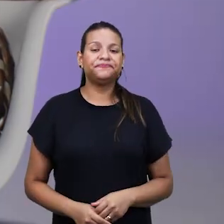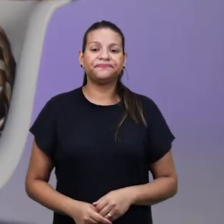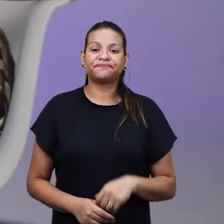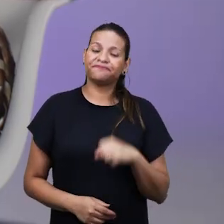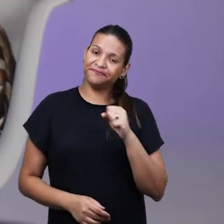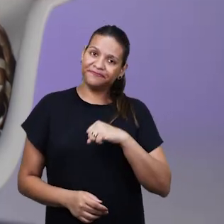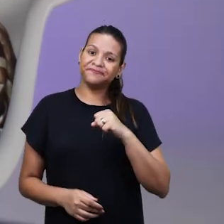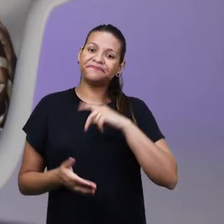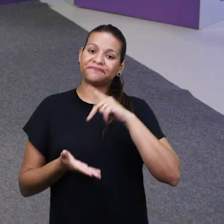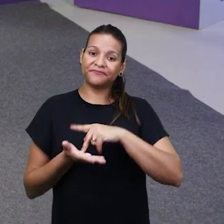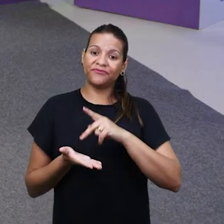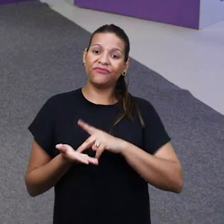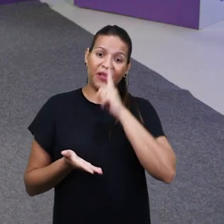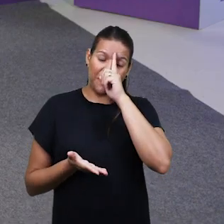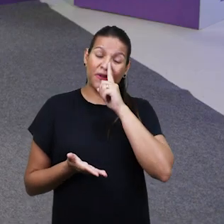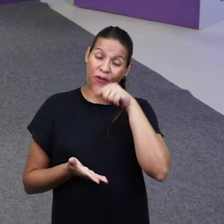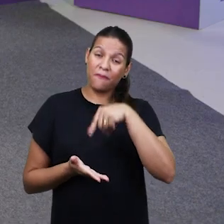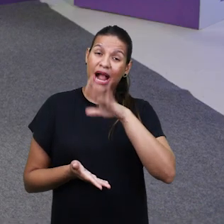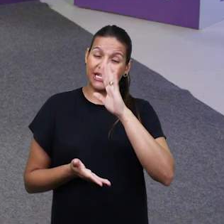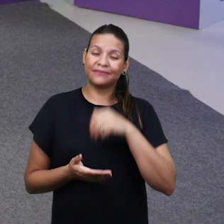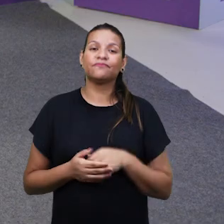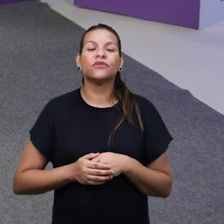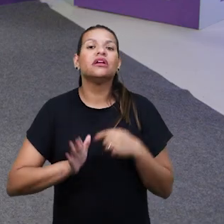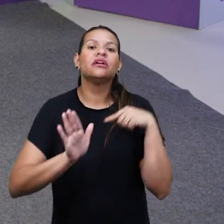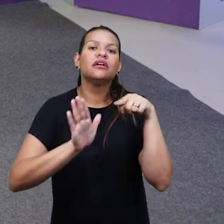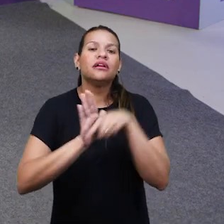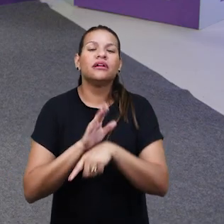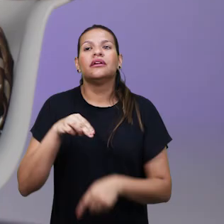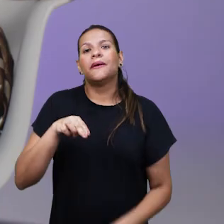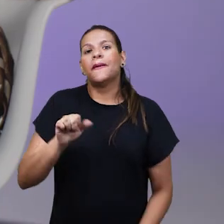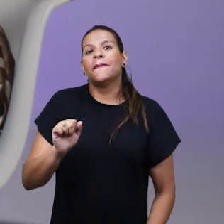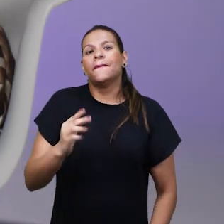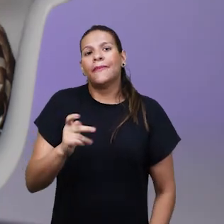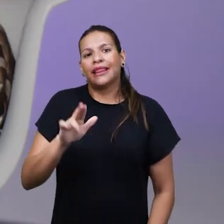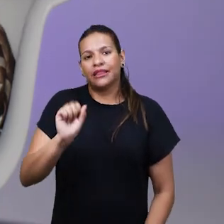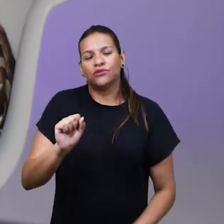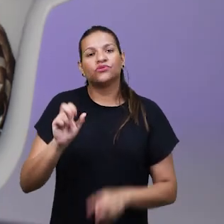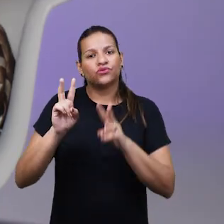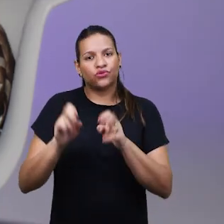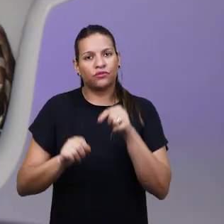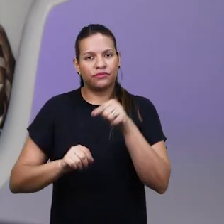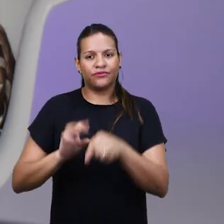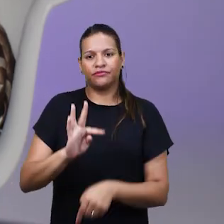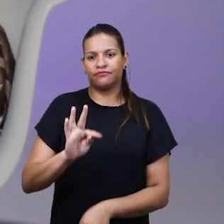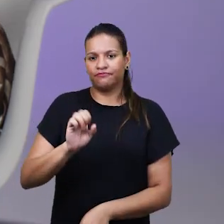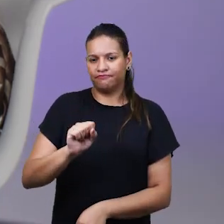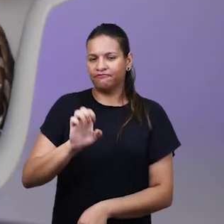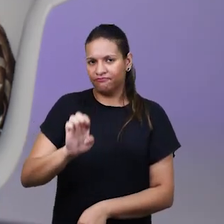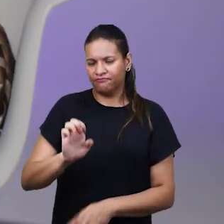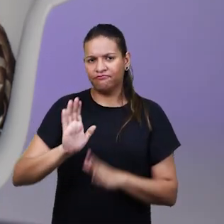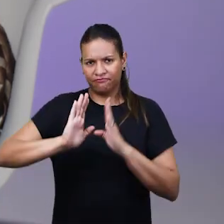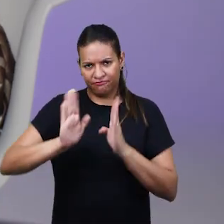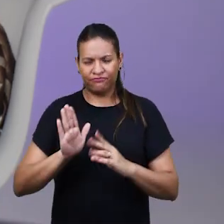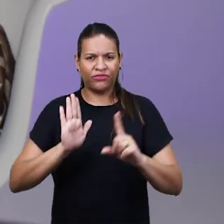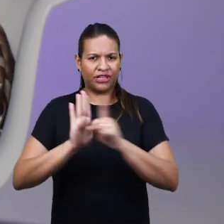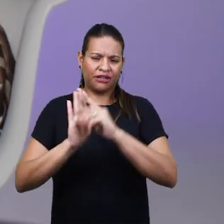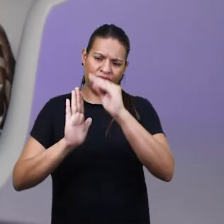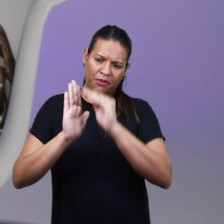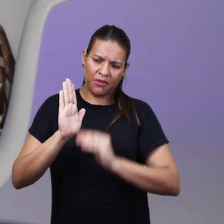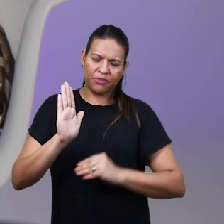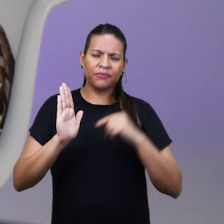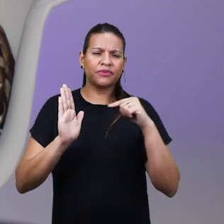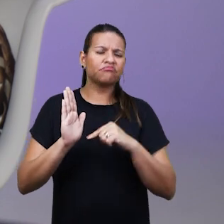mais perigosos, né? Doutor Matheus, além dessa resolução do TSE, né, tem alguma coisa na legislação que